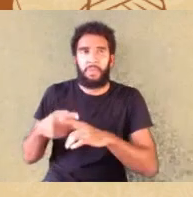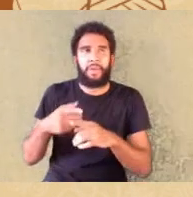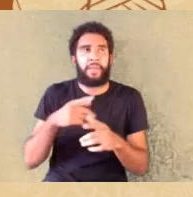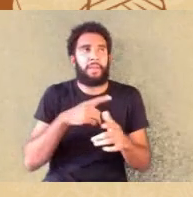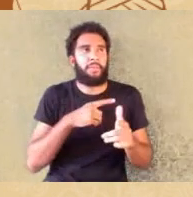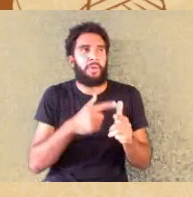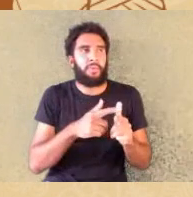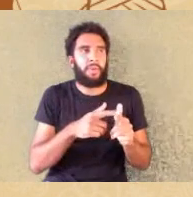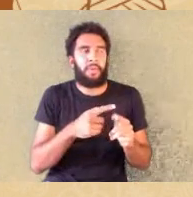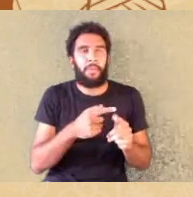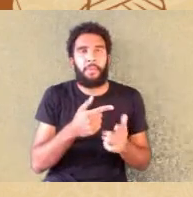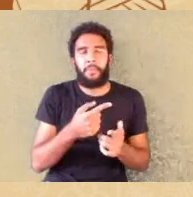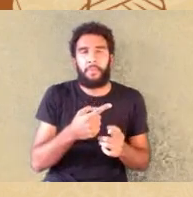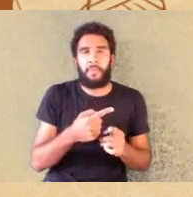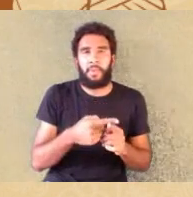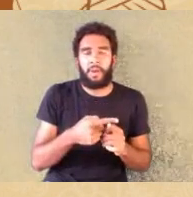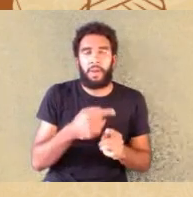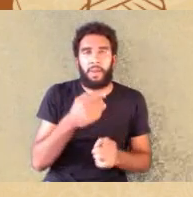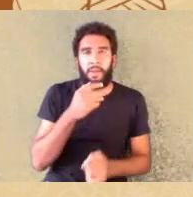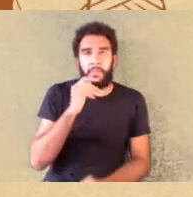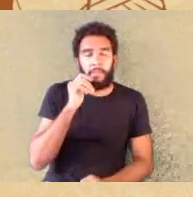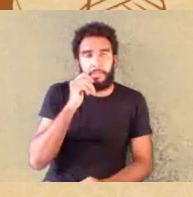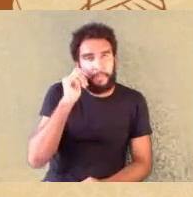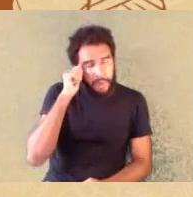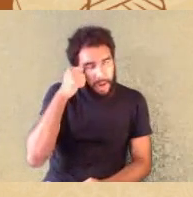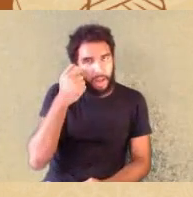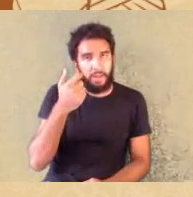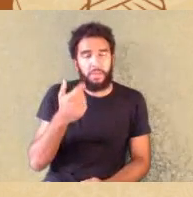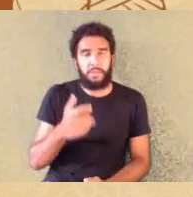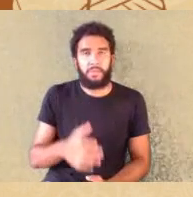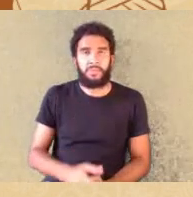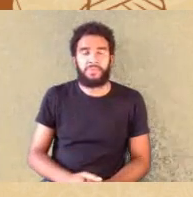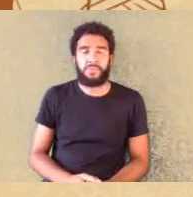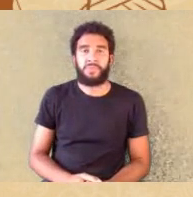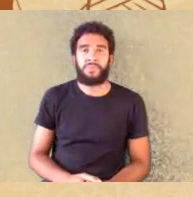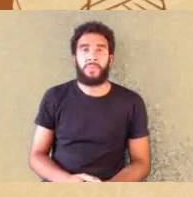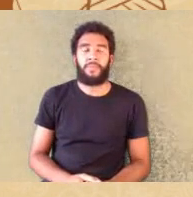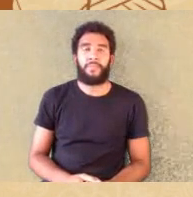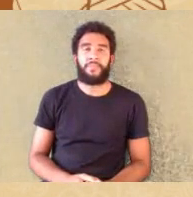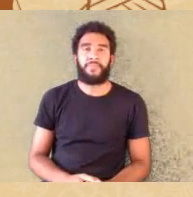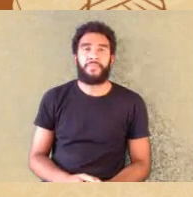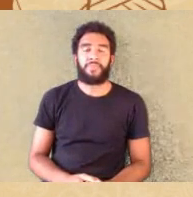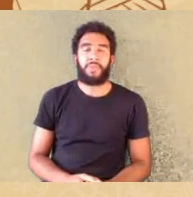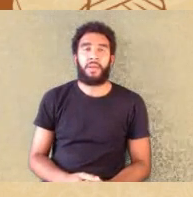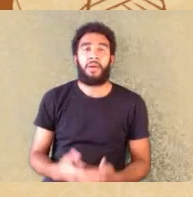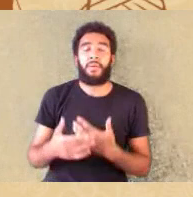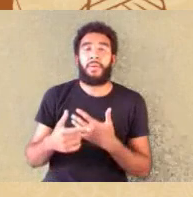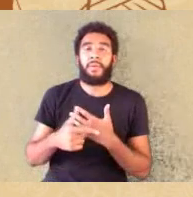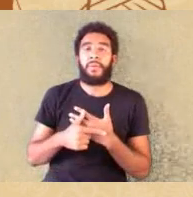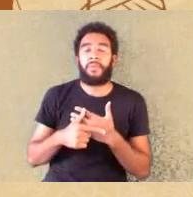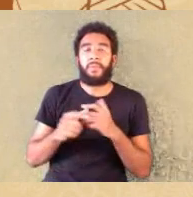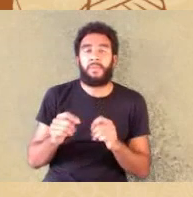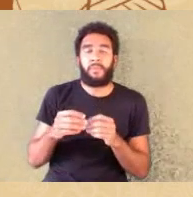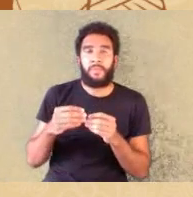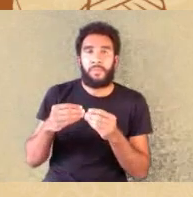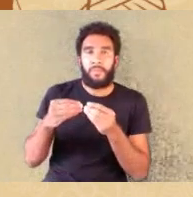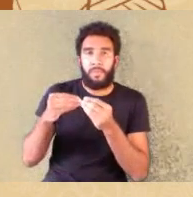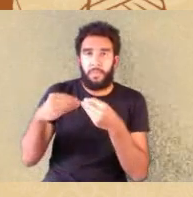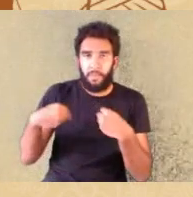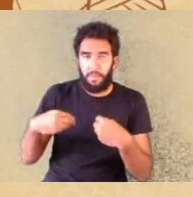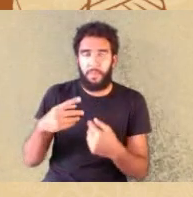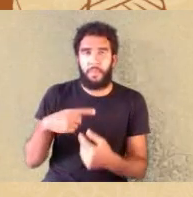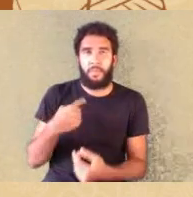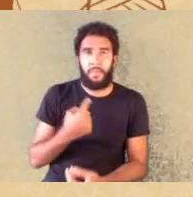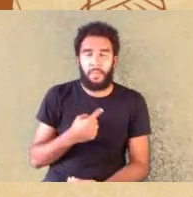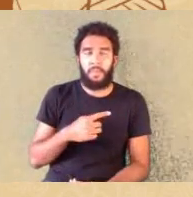gente é LGBT, porque a gente é indígena. É em função da discriminação que nós sofremos que nós temos muitos